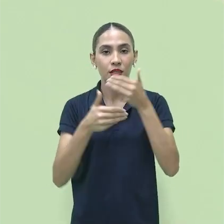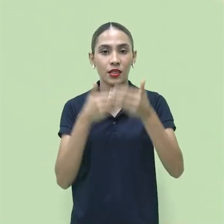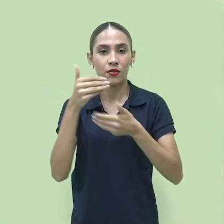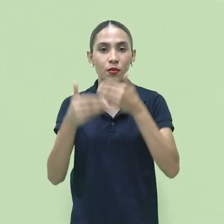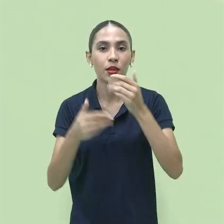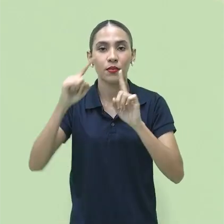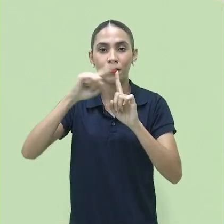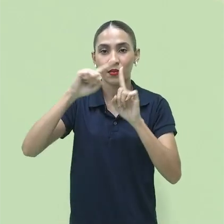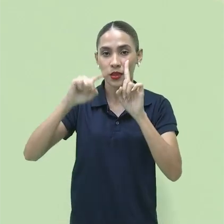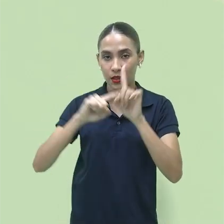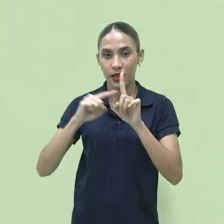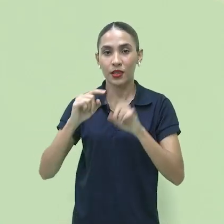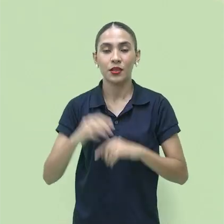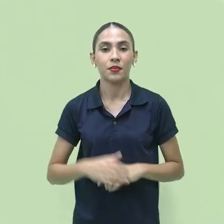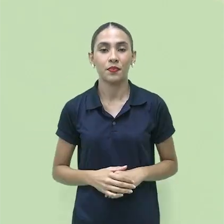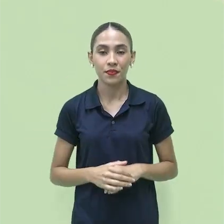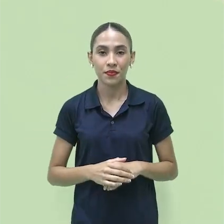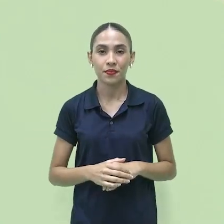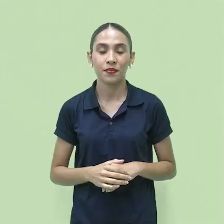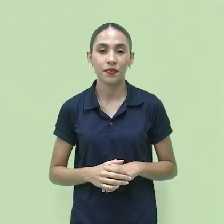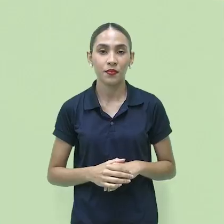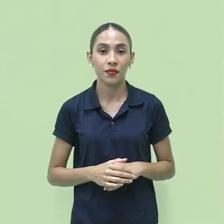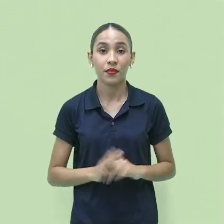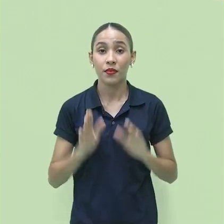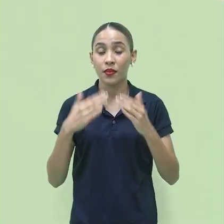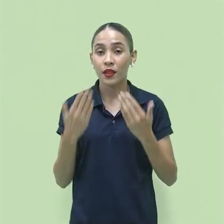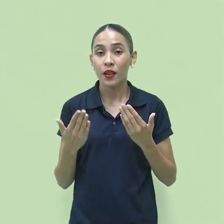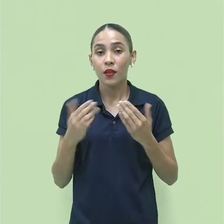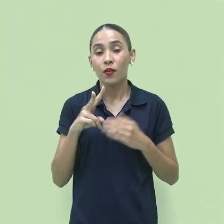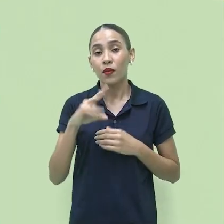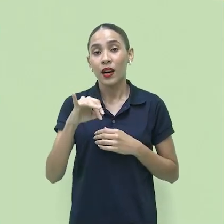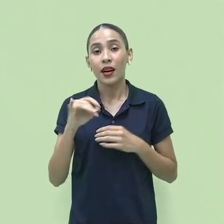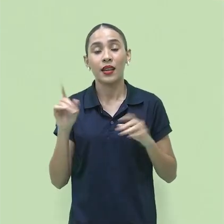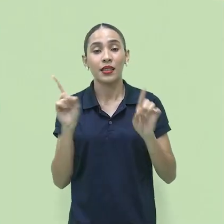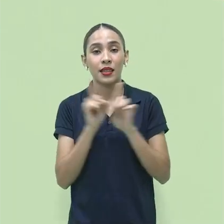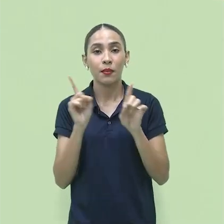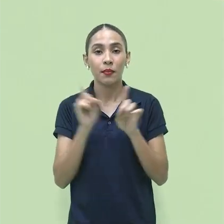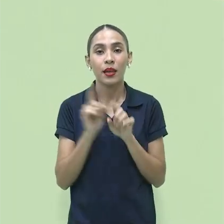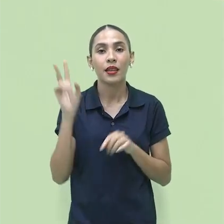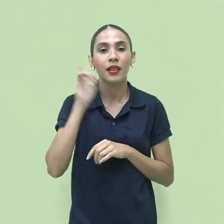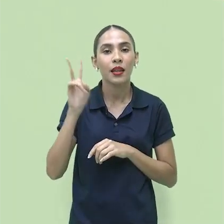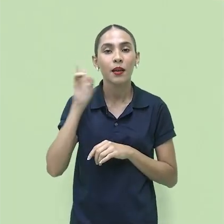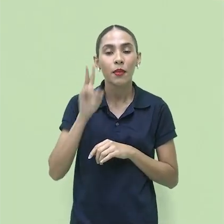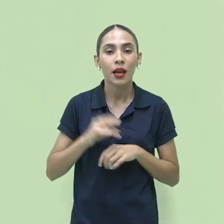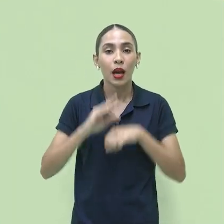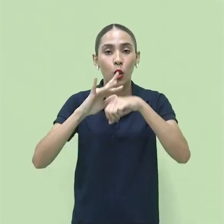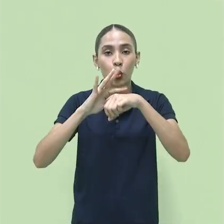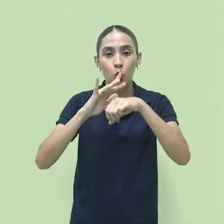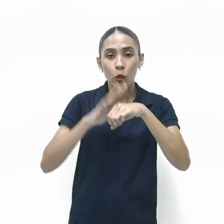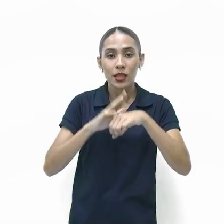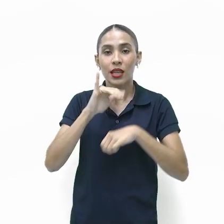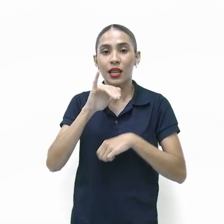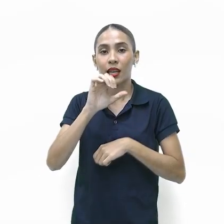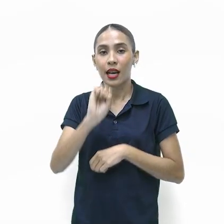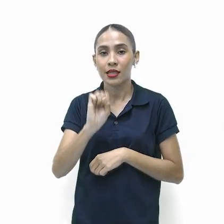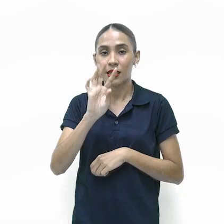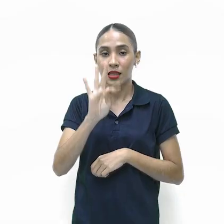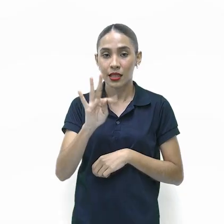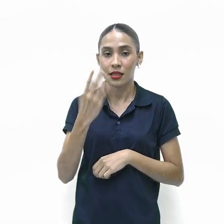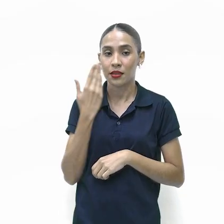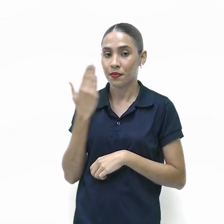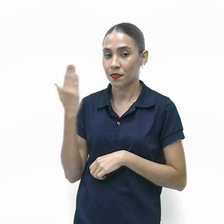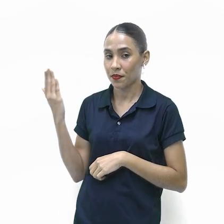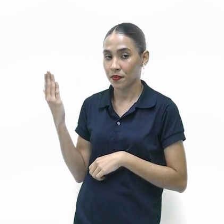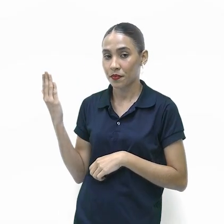desenvolvimento desse novo ser. E aí a gente vai relembrar também sobre as infecções sexualmente transmissíveis,